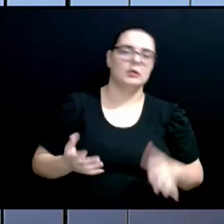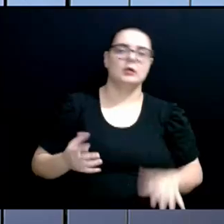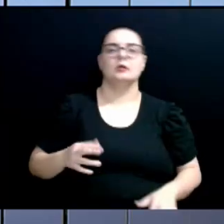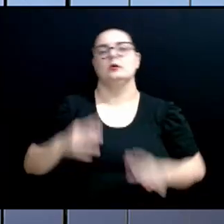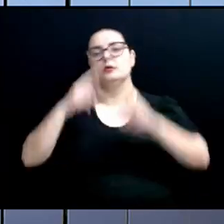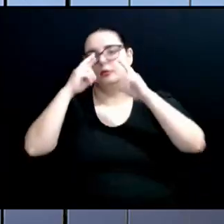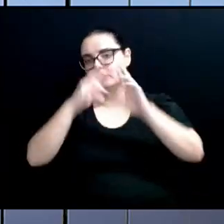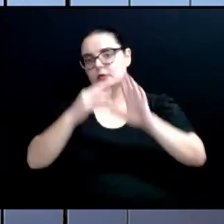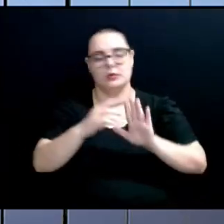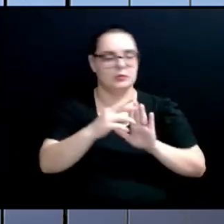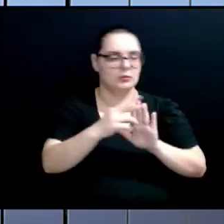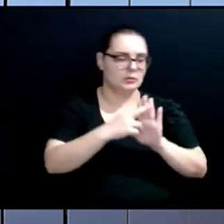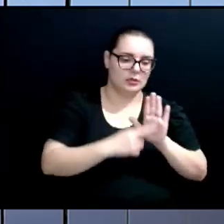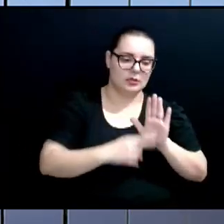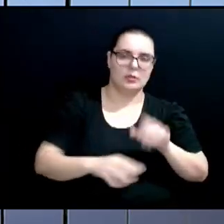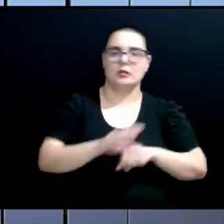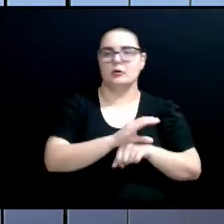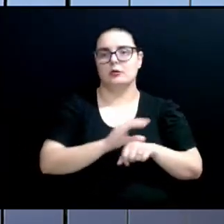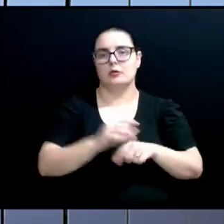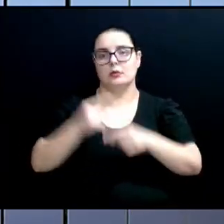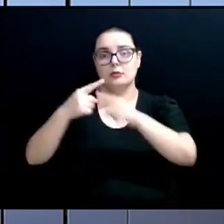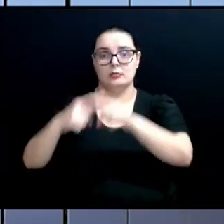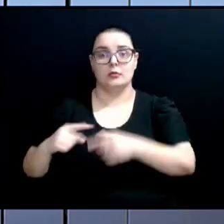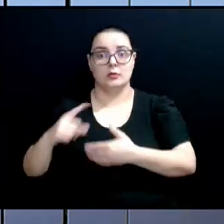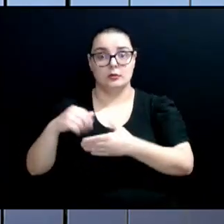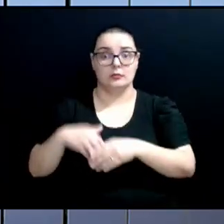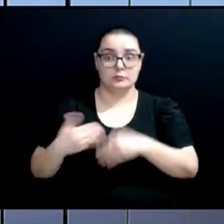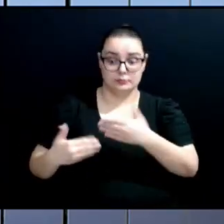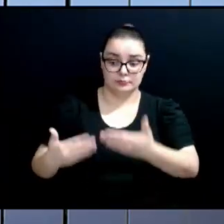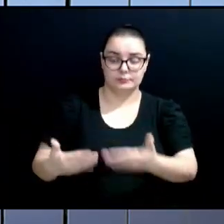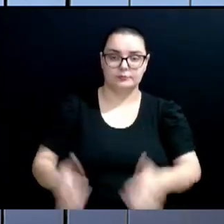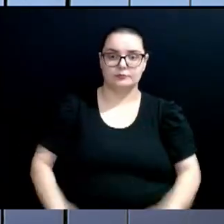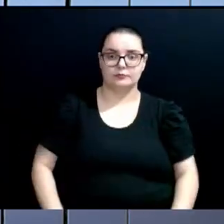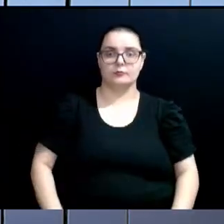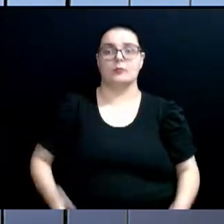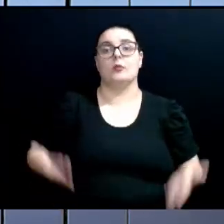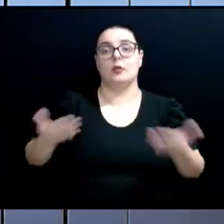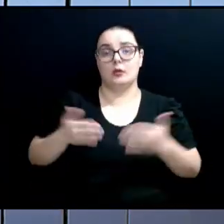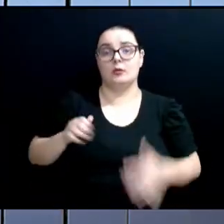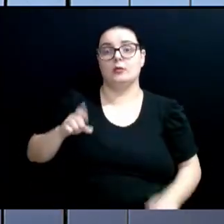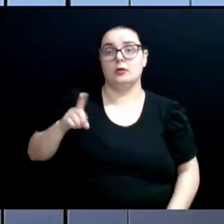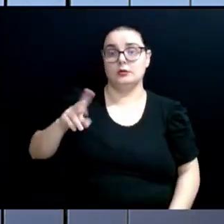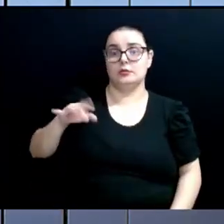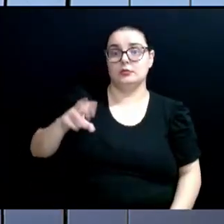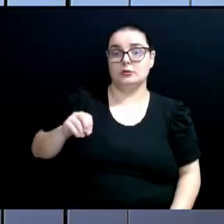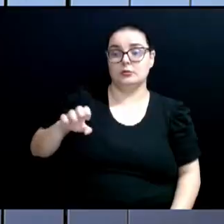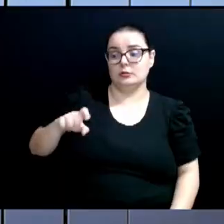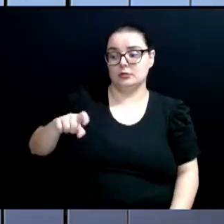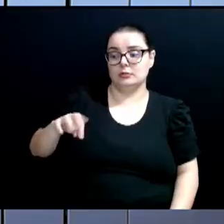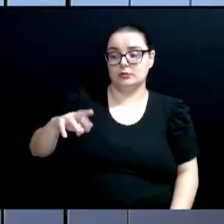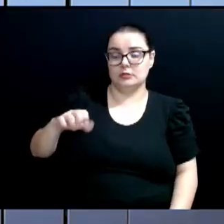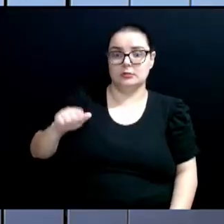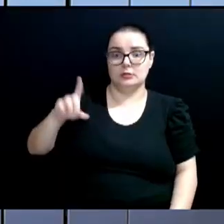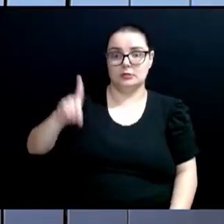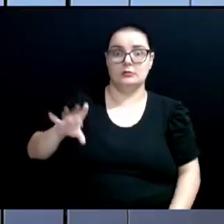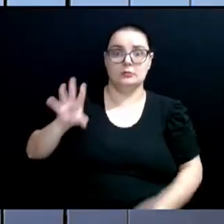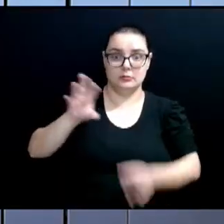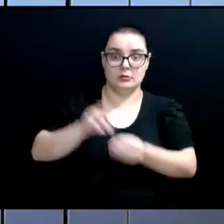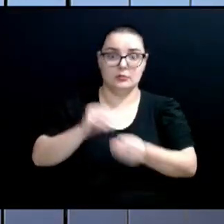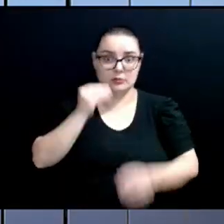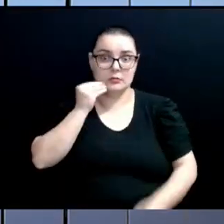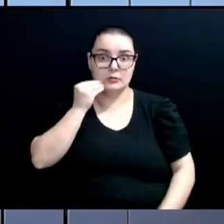disputavam eleições e assim por diante. Hoje, com o advento da extrema-direita, eu vou tentar sintetizar, né,